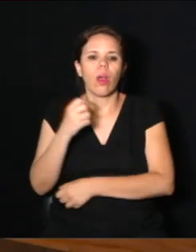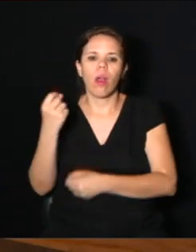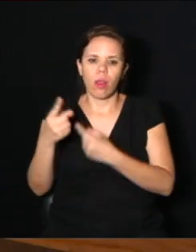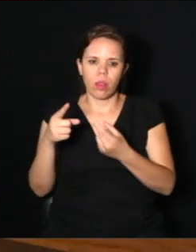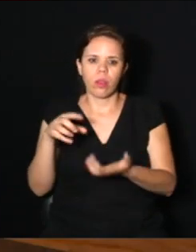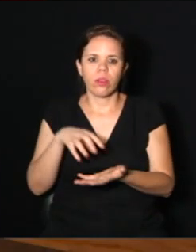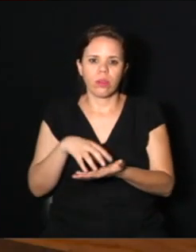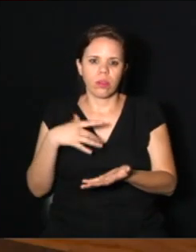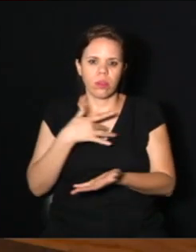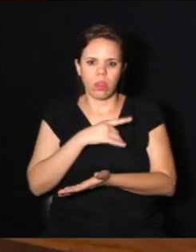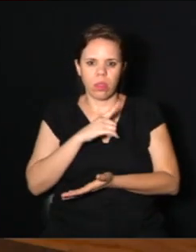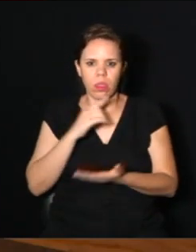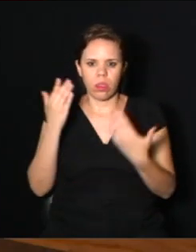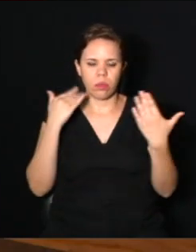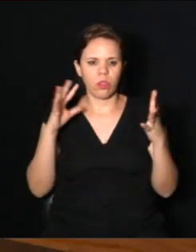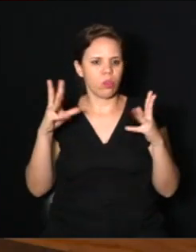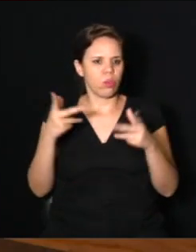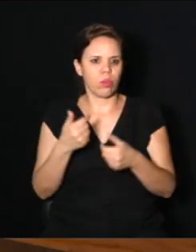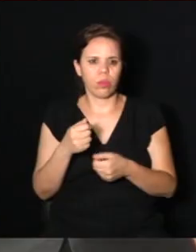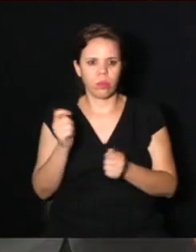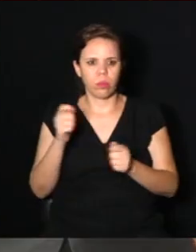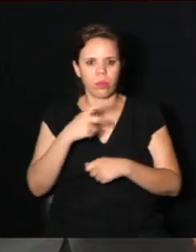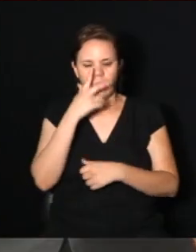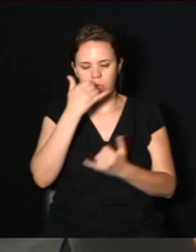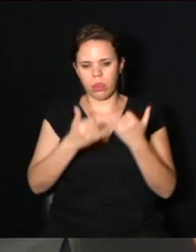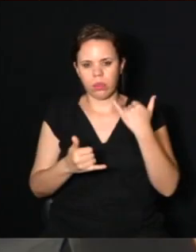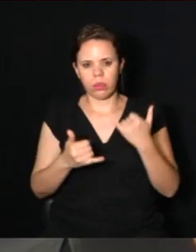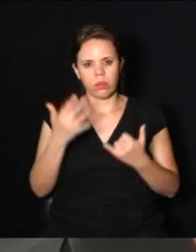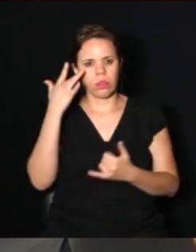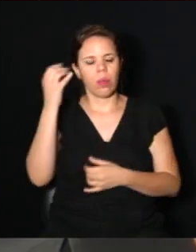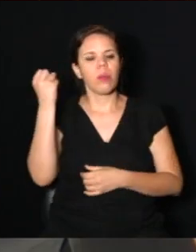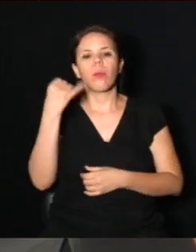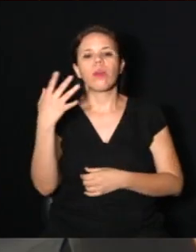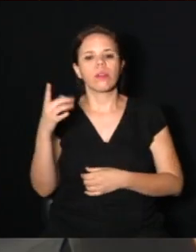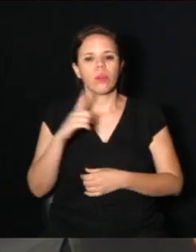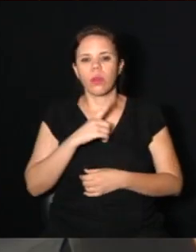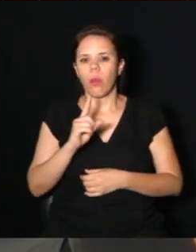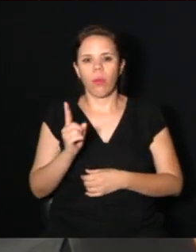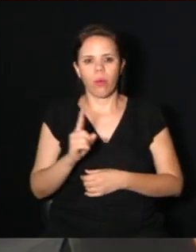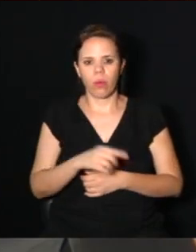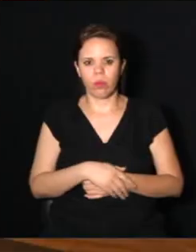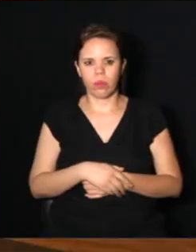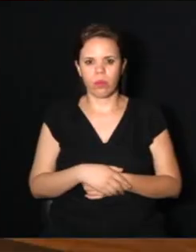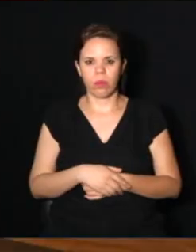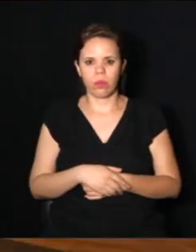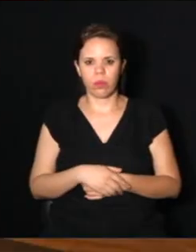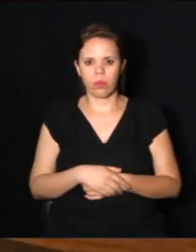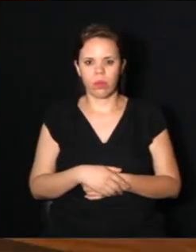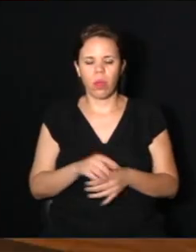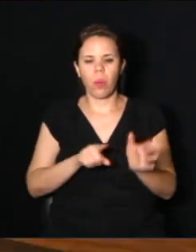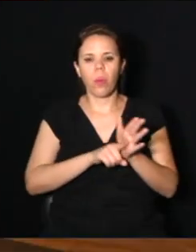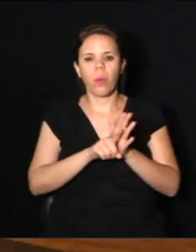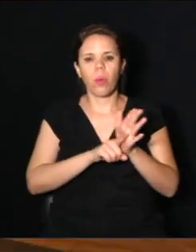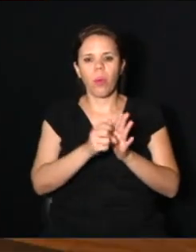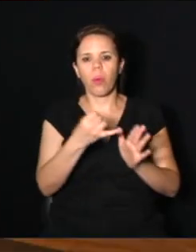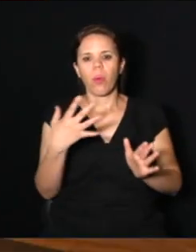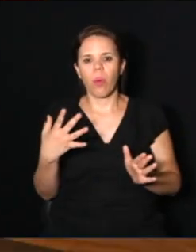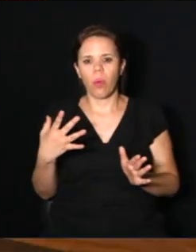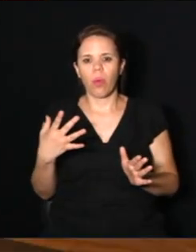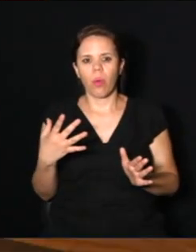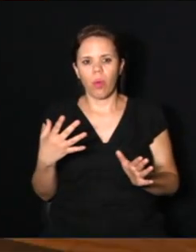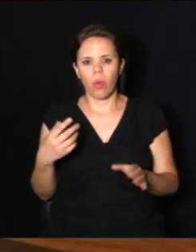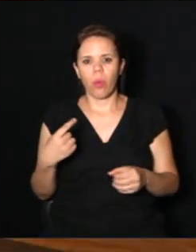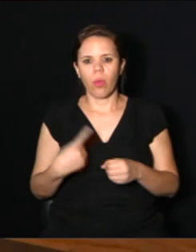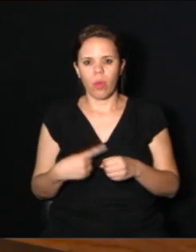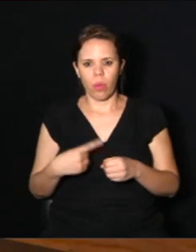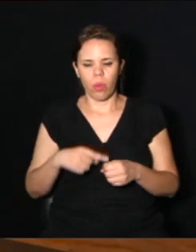seu psicólogo, mas nem todos, me parece. Vocês têm ideia de quantos ou não? O Rodrigo? O levantamento do